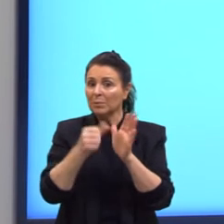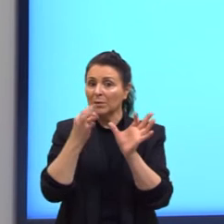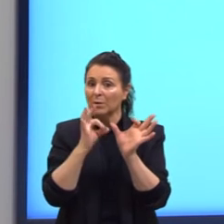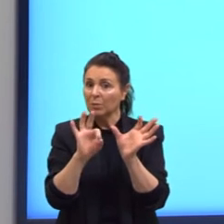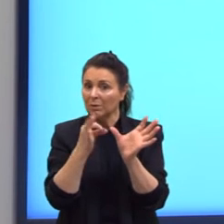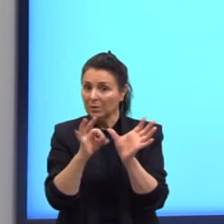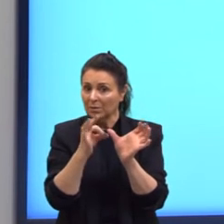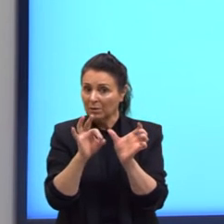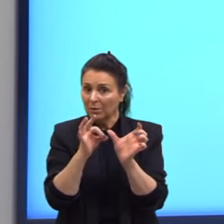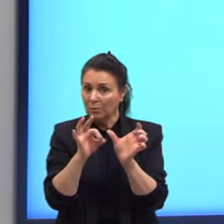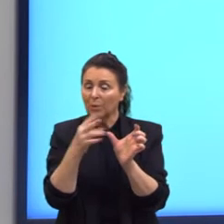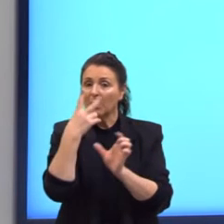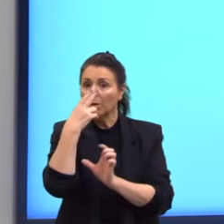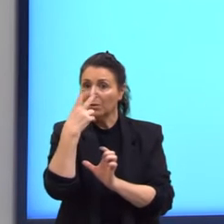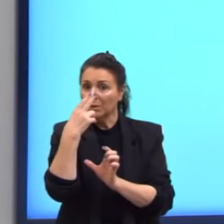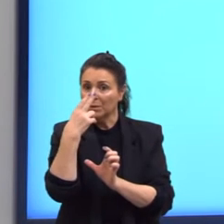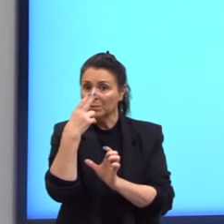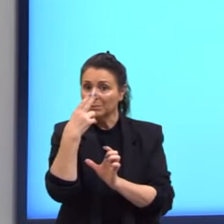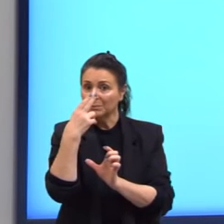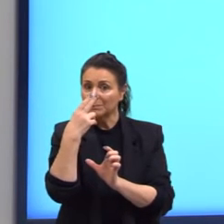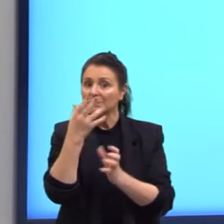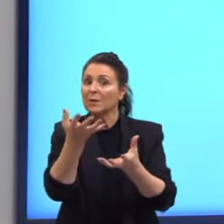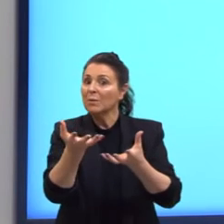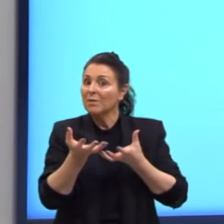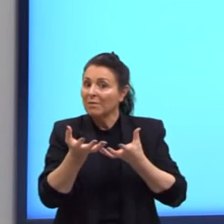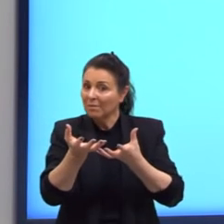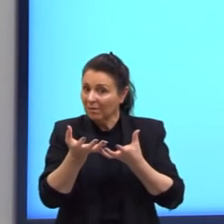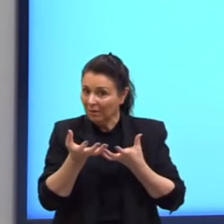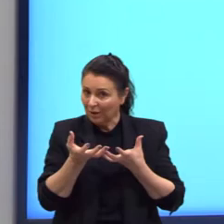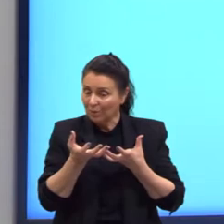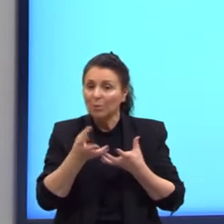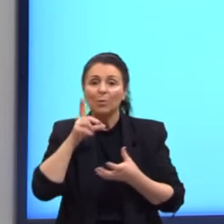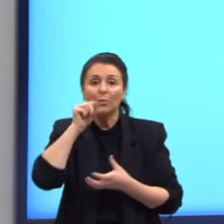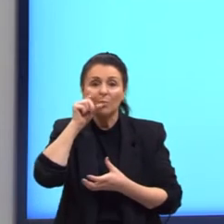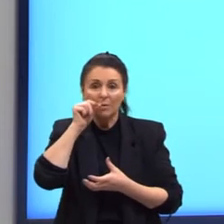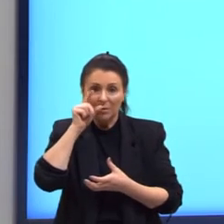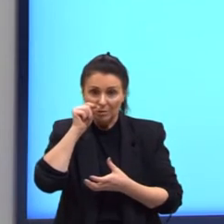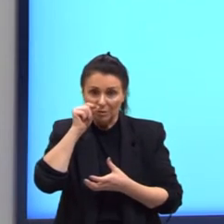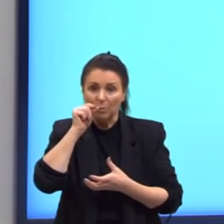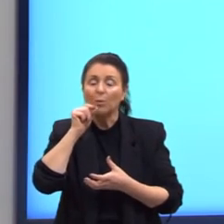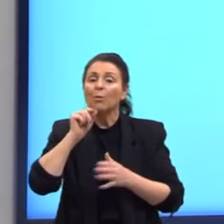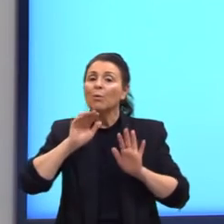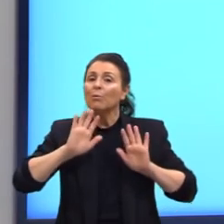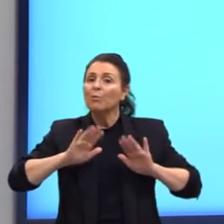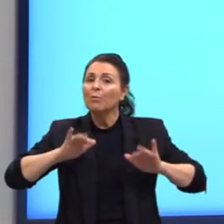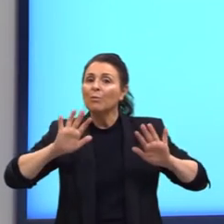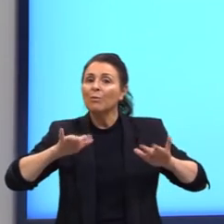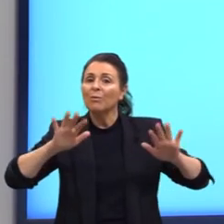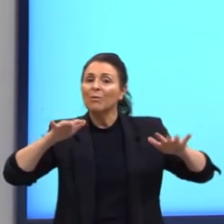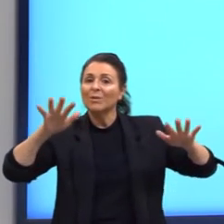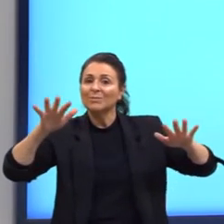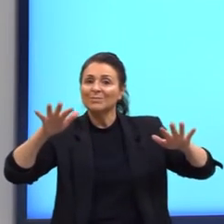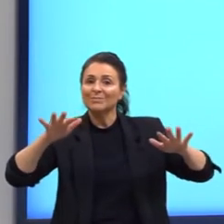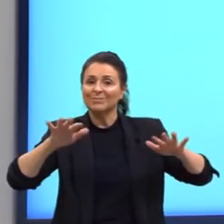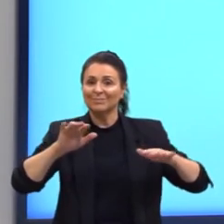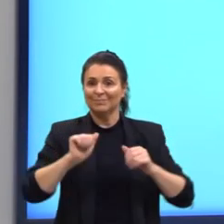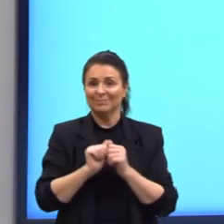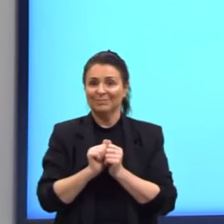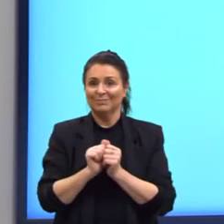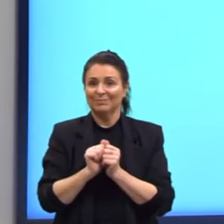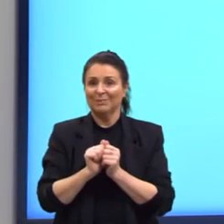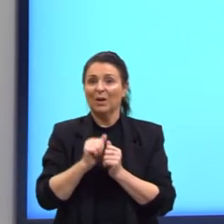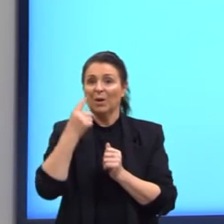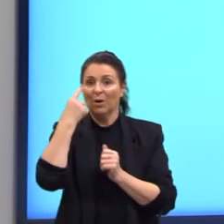a raiva ou está perto do Fly Away eu desejei que eu passo não tivesse voado ai